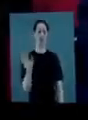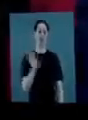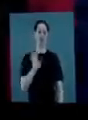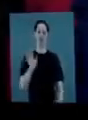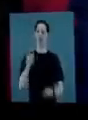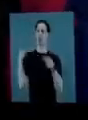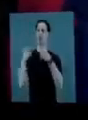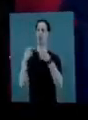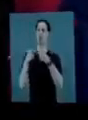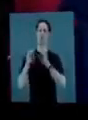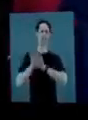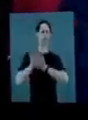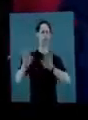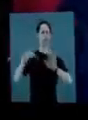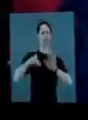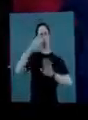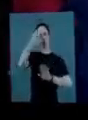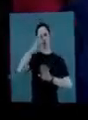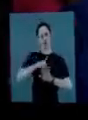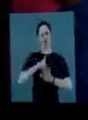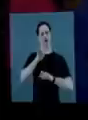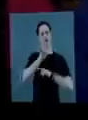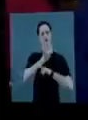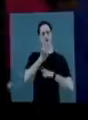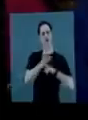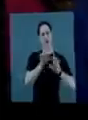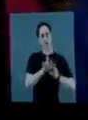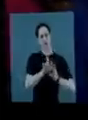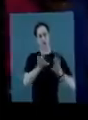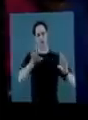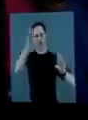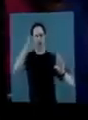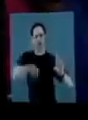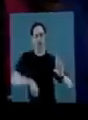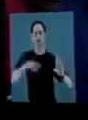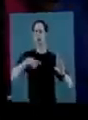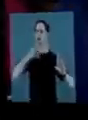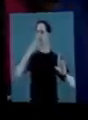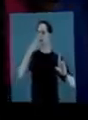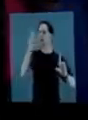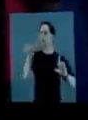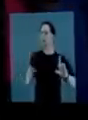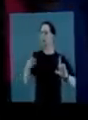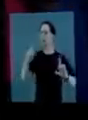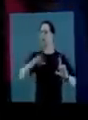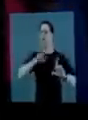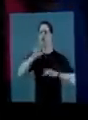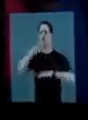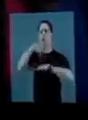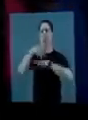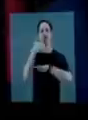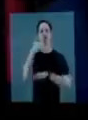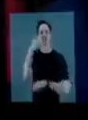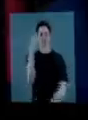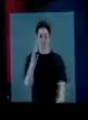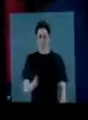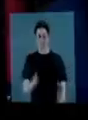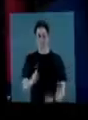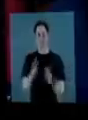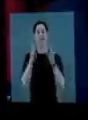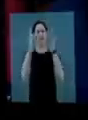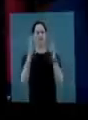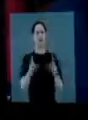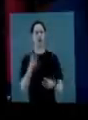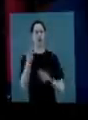sou um Democrata ferrenho e um admirador da sua coragem para o do Brasil os detalhes de como seria a missão